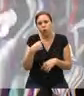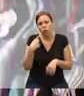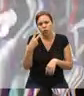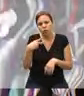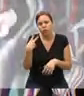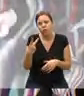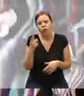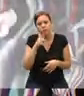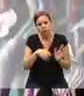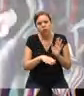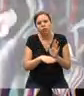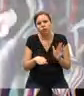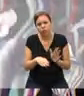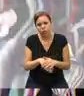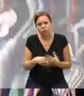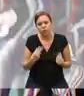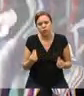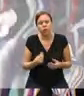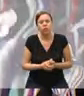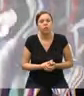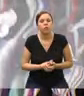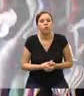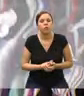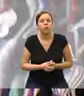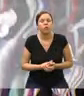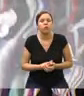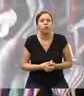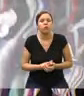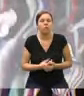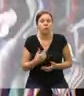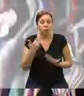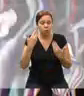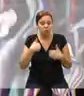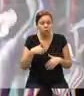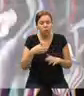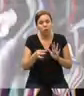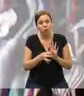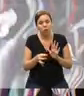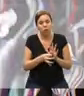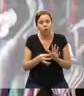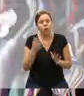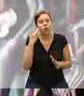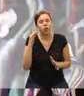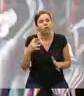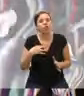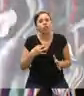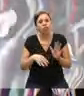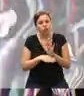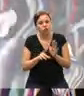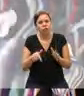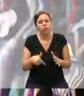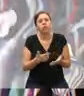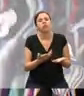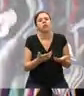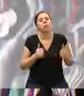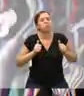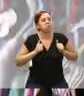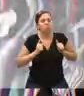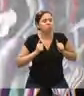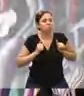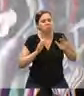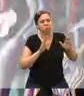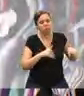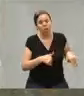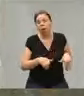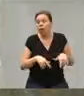horas, você contribui para um todo. Então o exercício da fraternidade, para mim, no caso, é sair da sua zona, né,